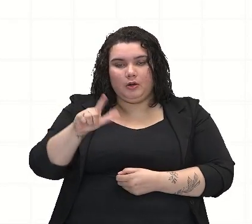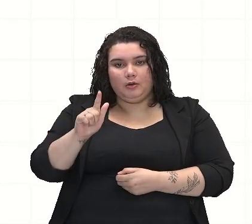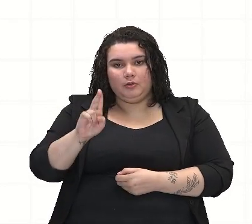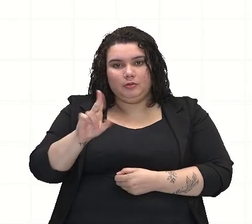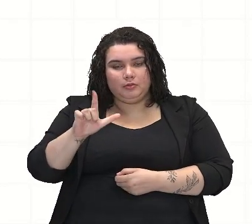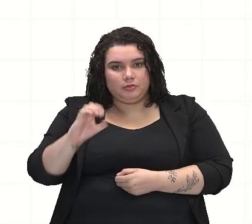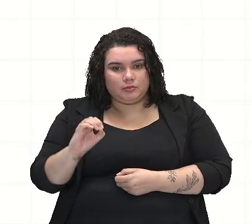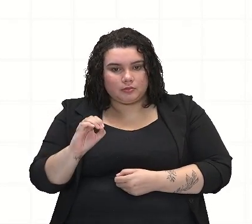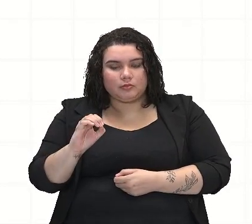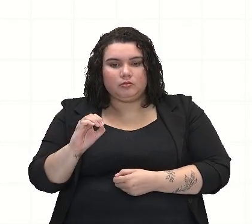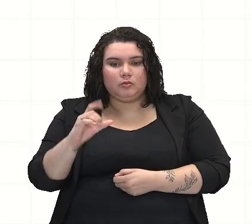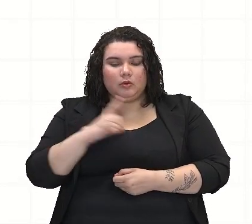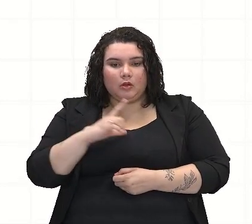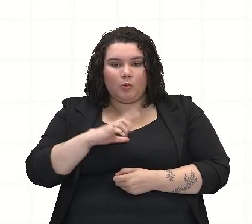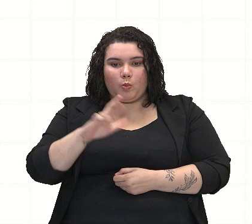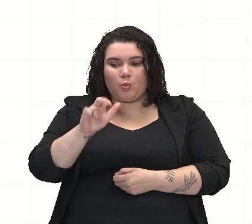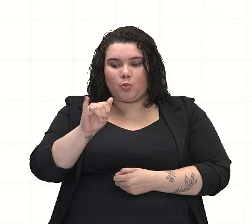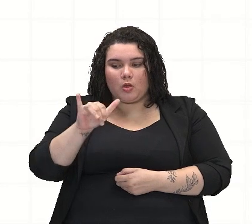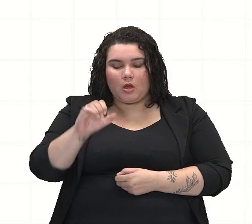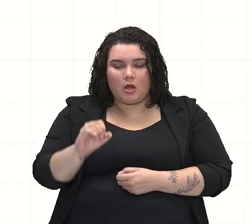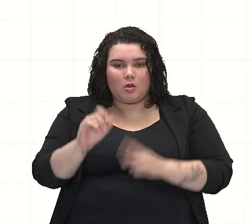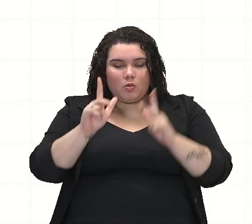com o mesmo raio. Então, eu tenho aqui